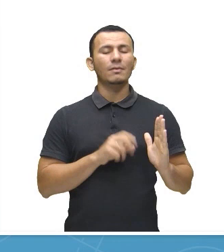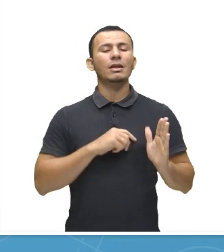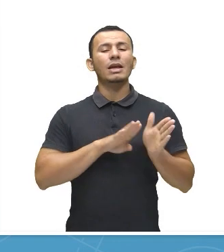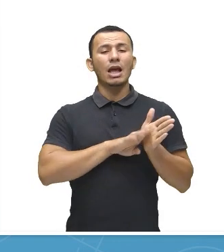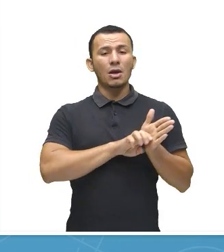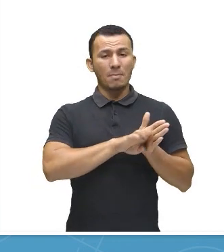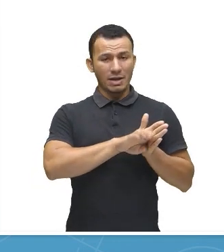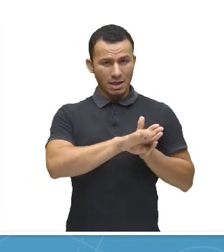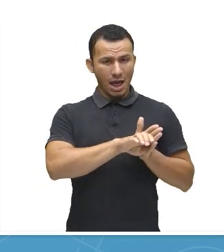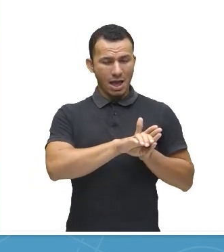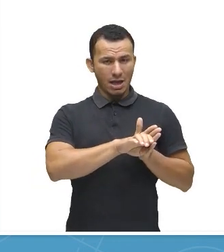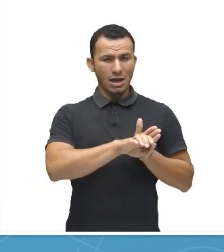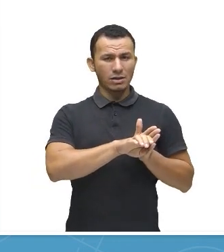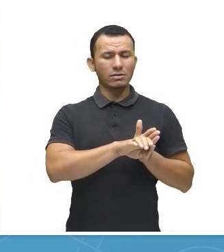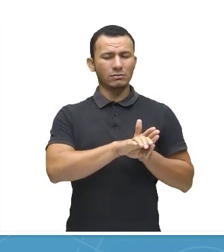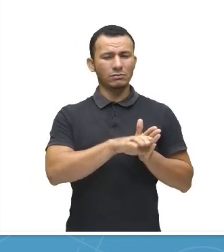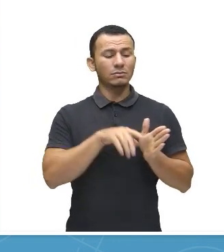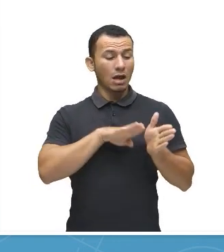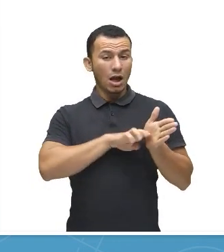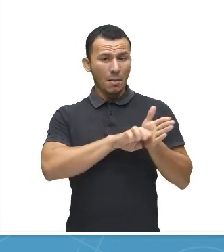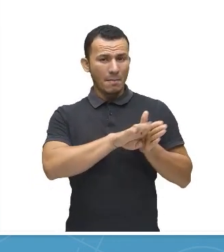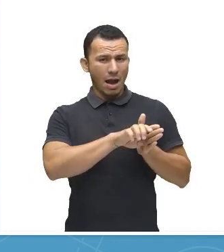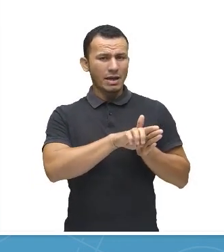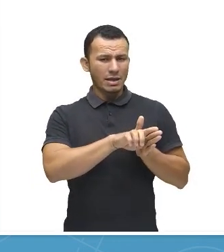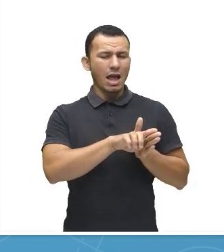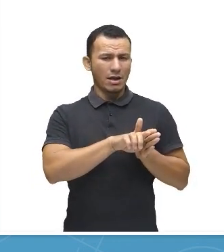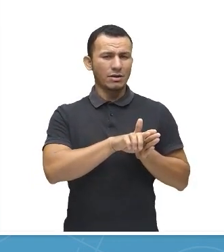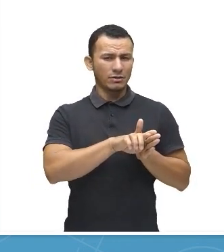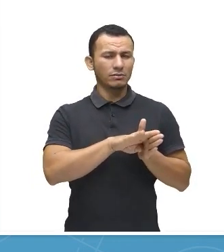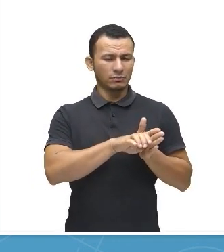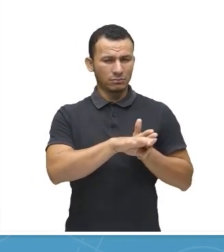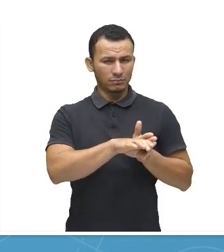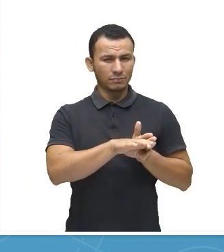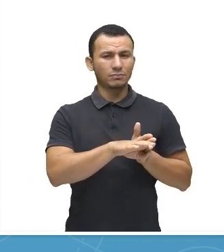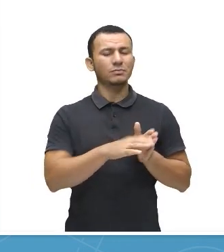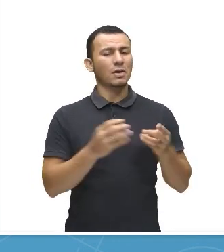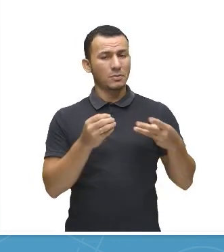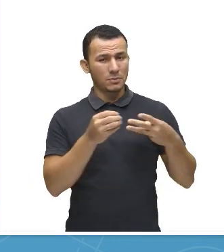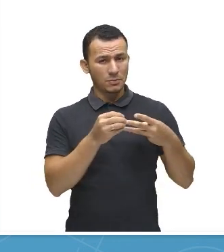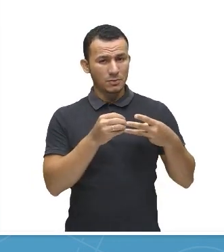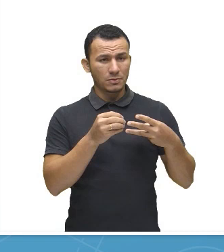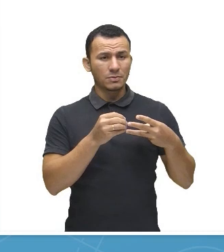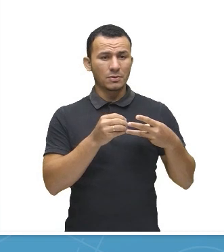e protozoários, são os tipos raros, unicelulares, né? São feitos